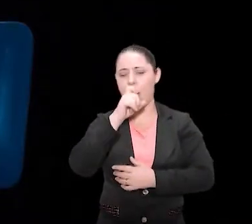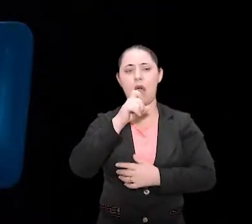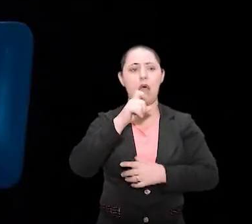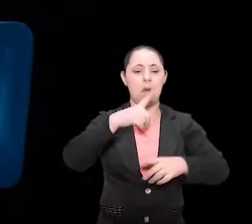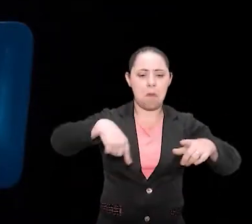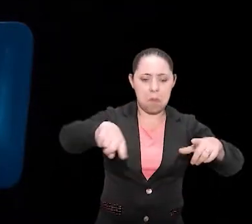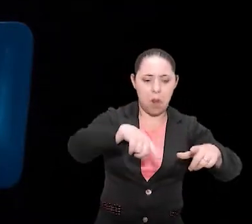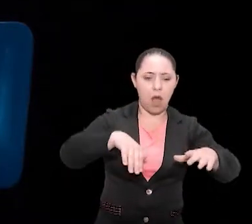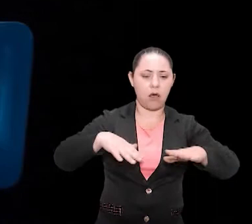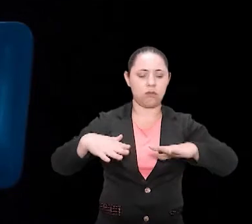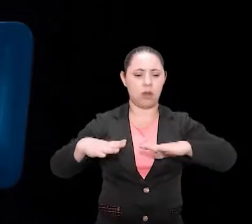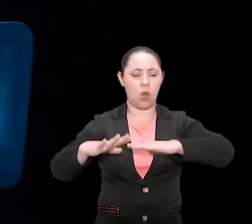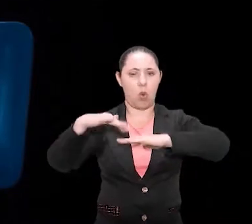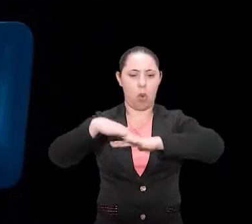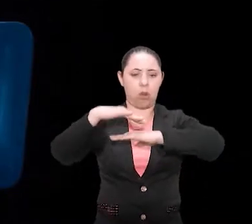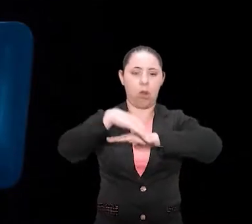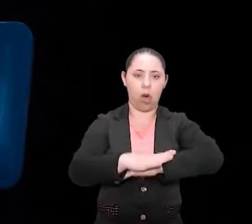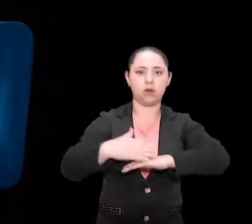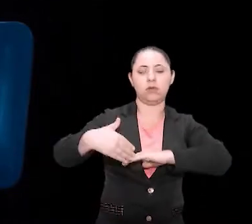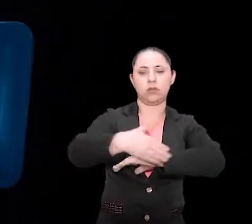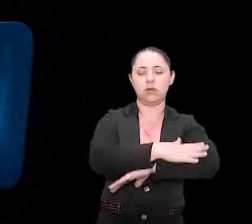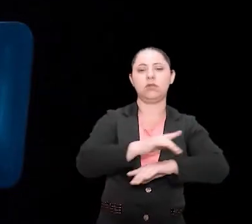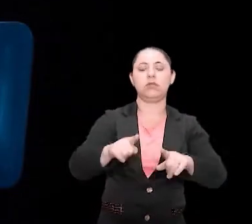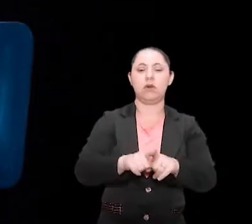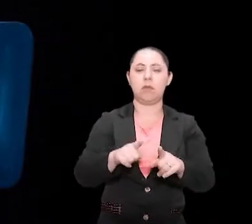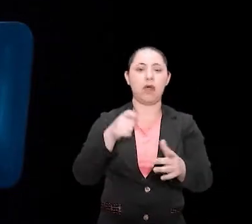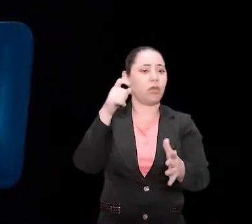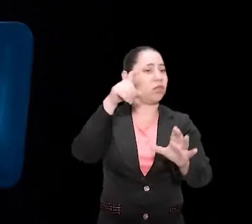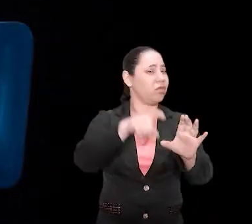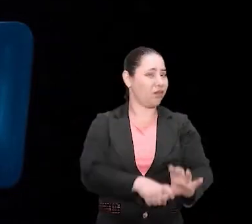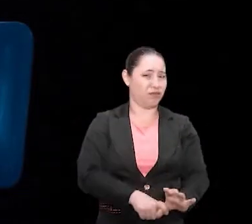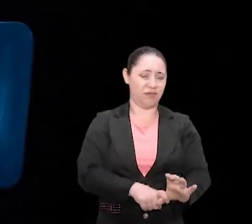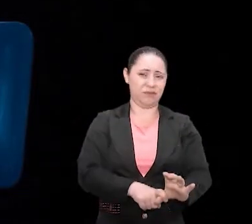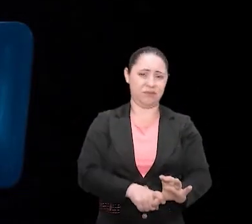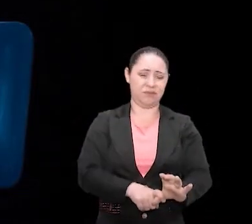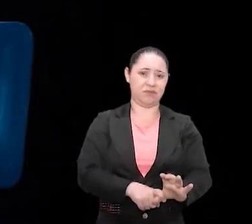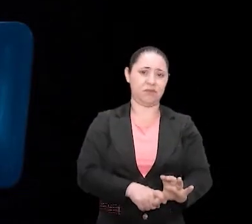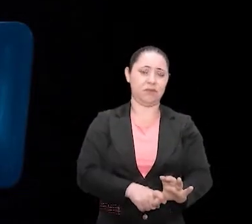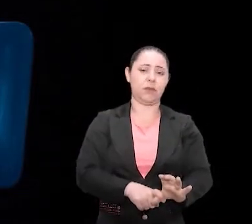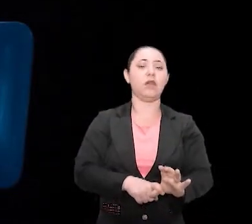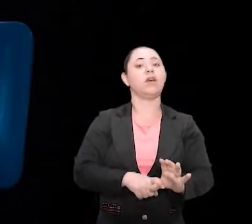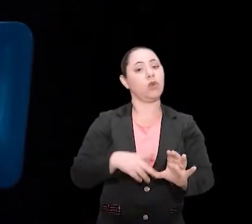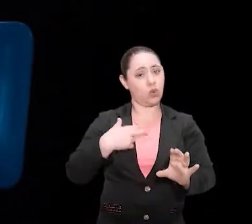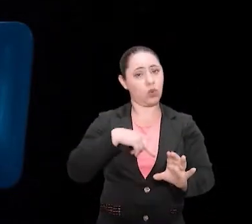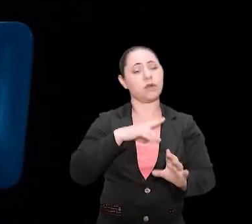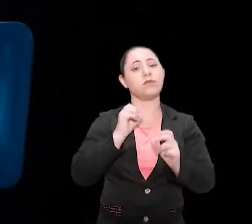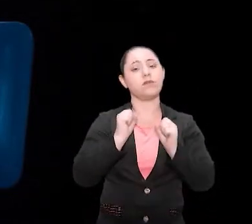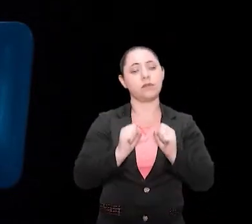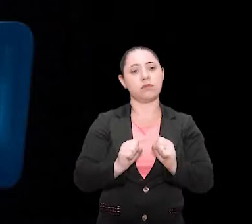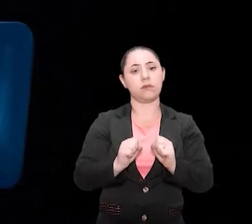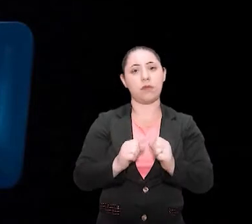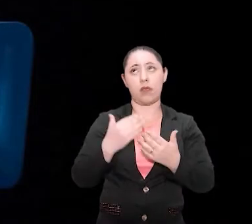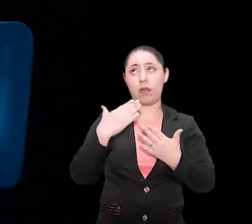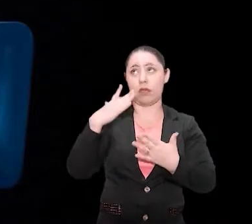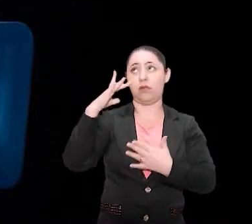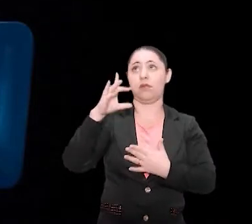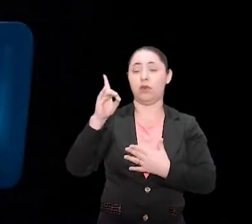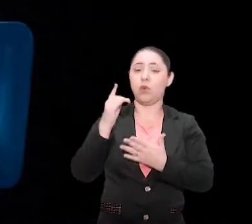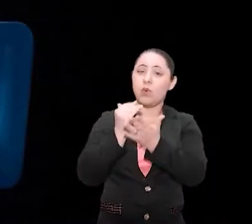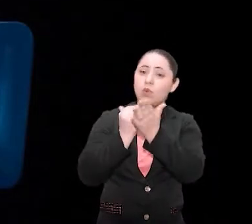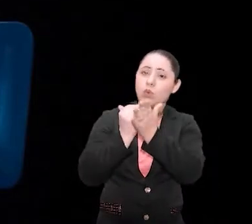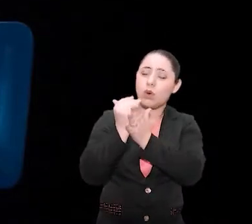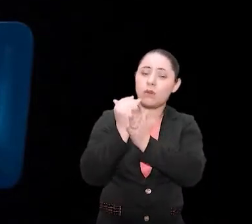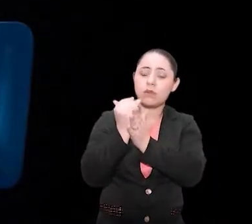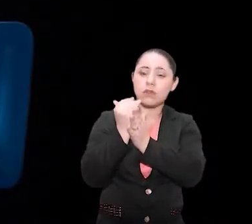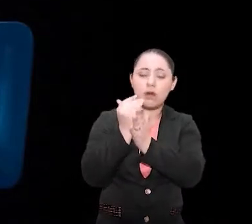sem investimento, no calque, devendo, enfim. E nós pudemos, graças a Deus, começar a